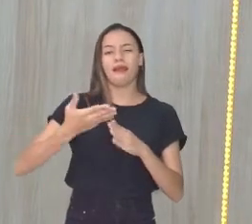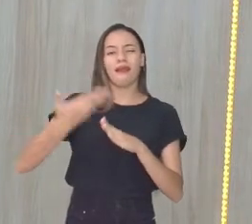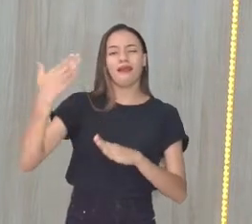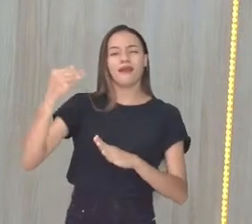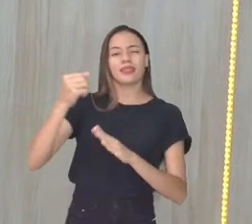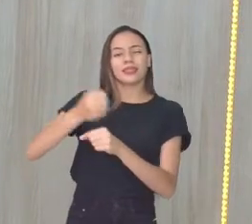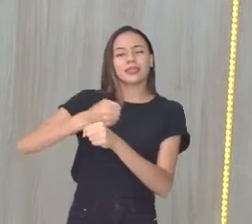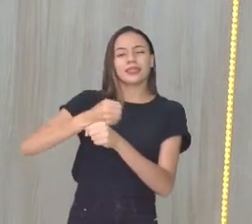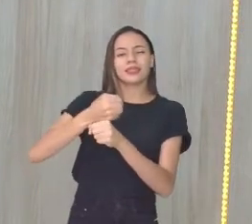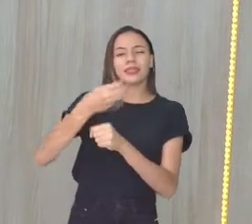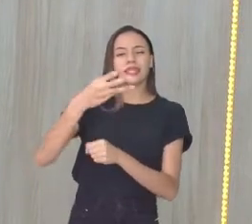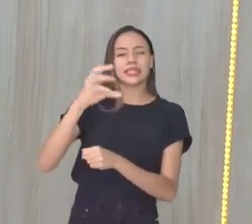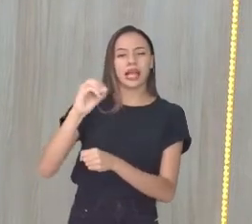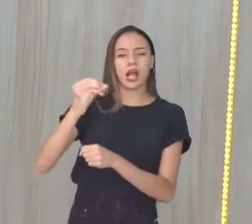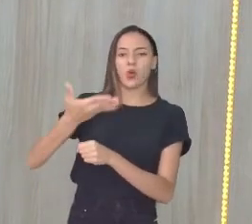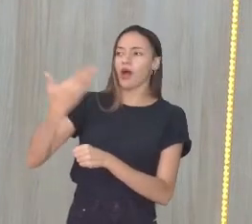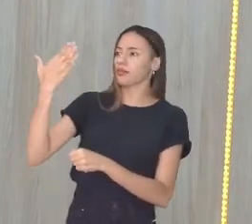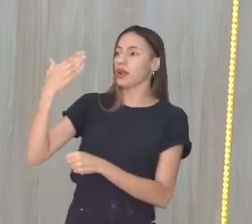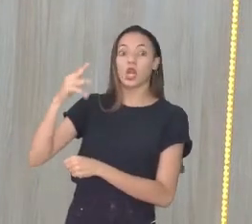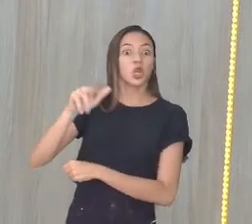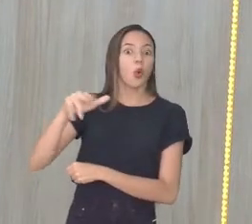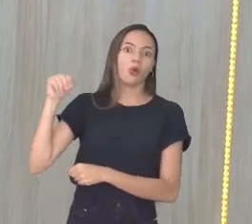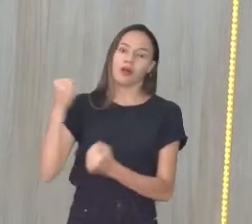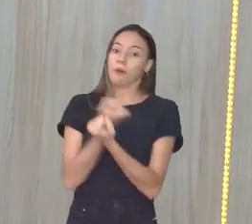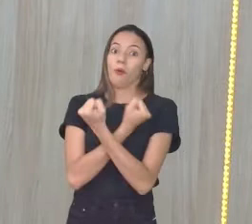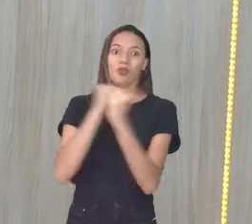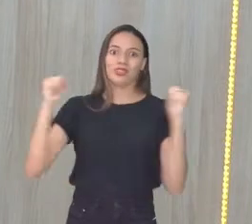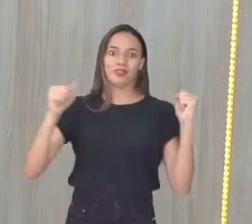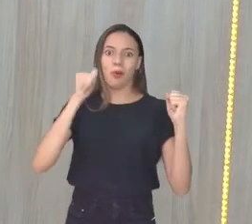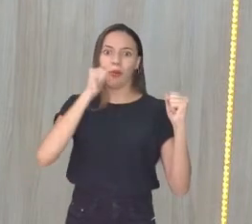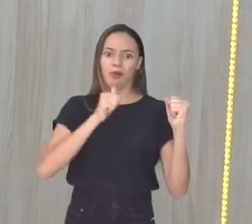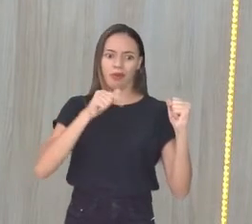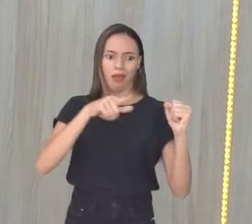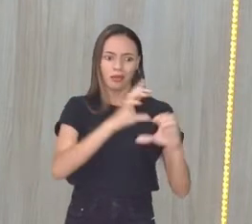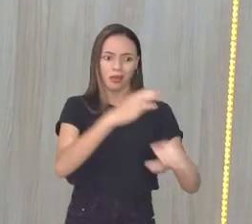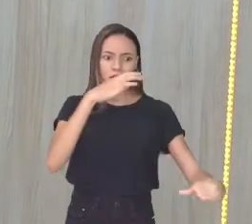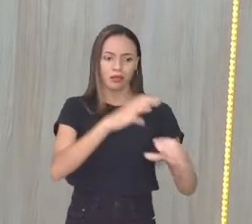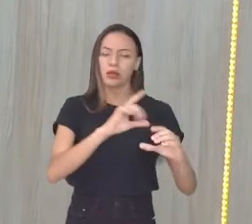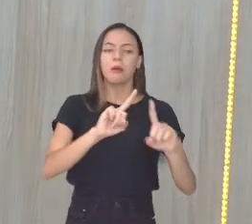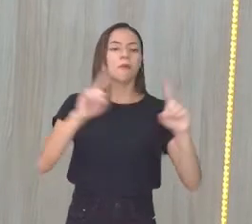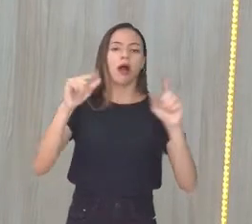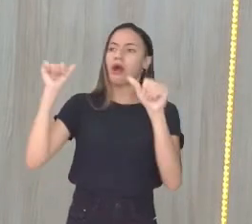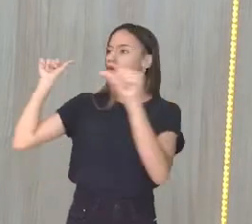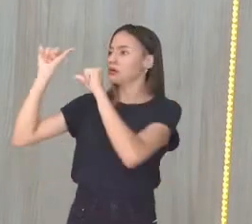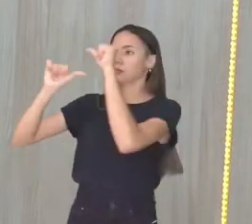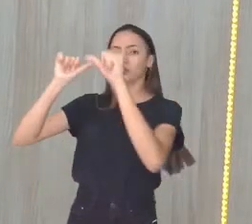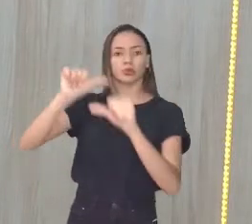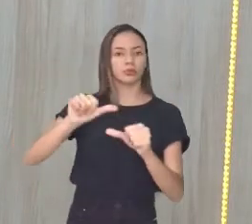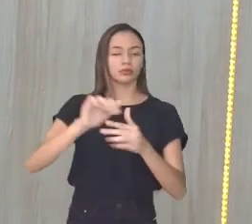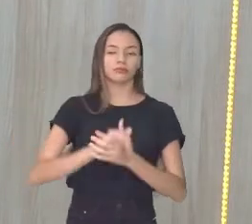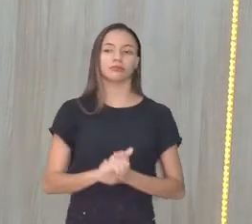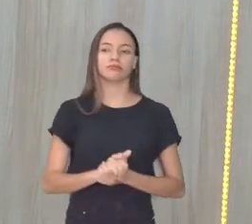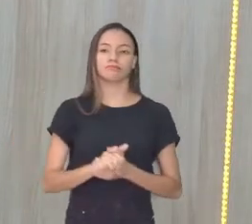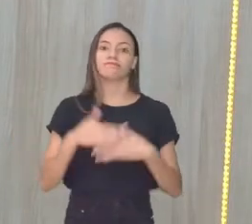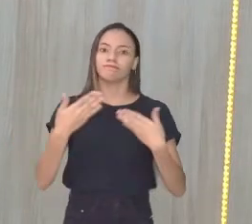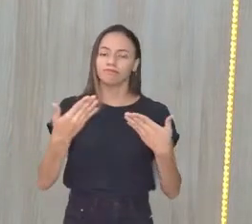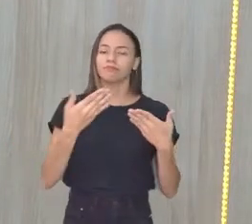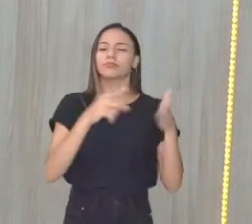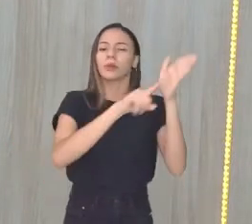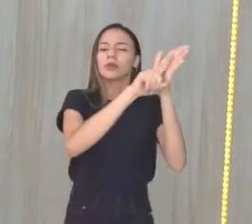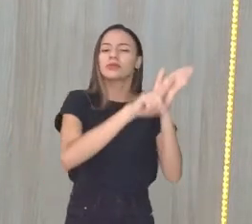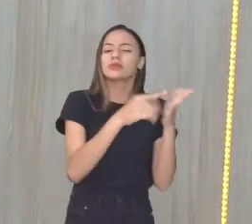anos atrás, impossível de acontecer. Né? Mas as coisas mudam. Né? Então, conforme estudos recentes,